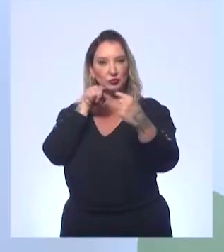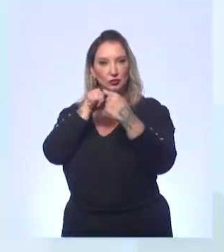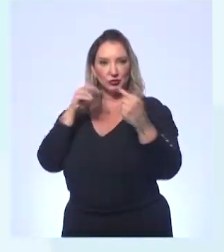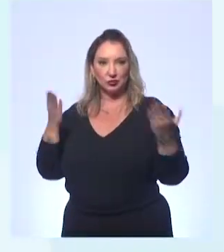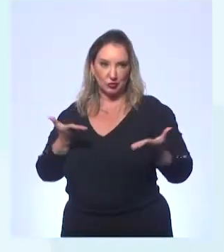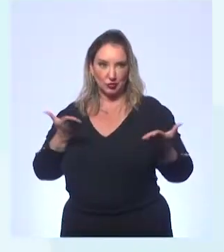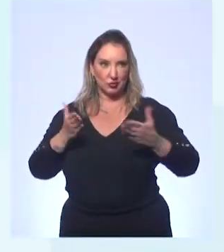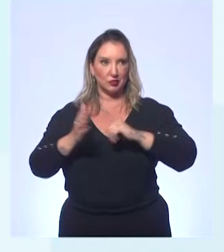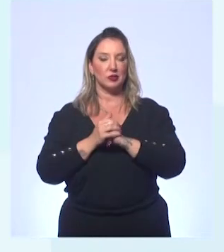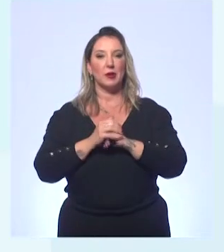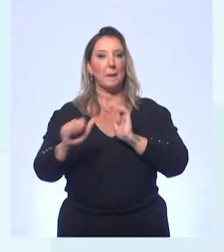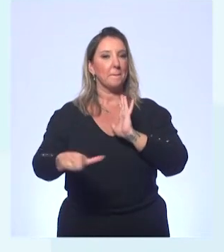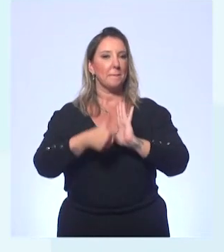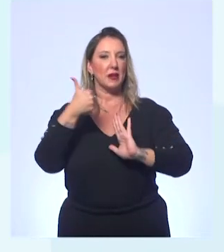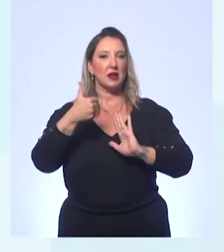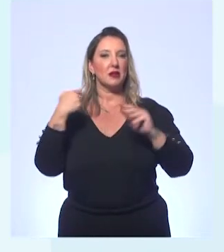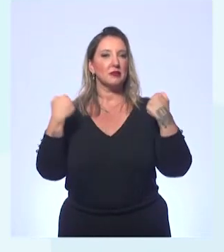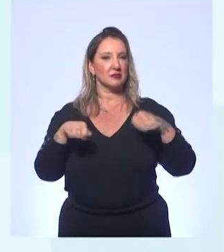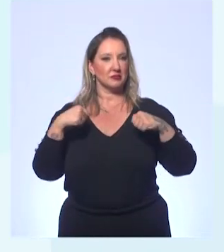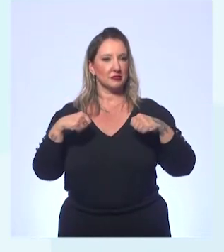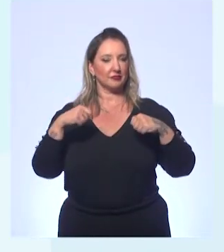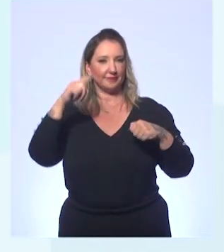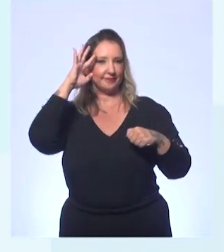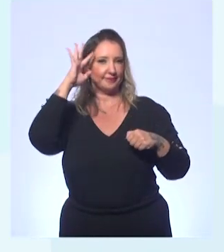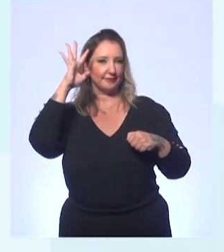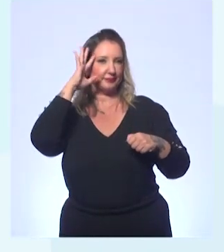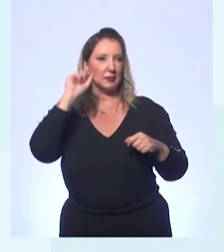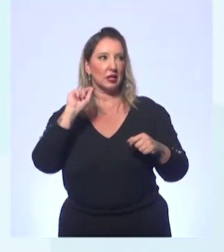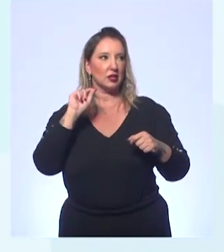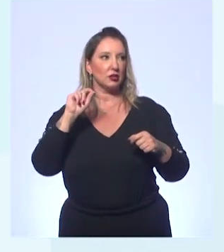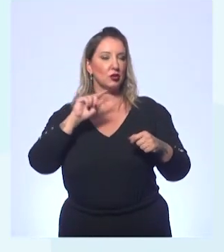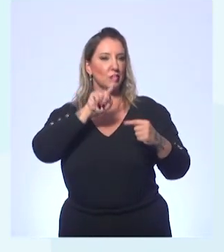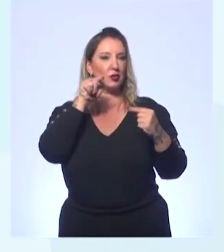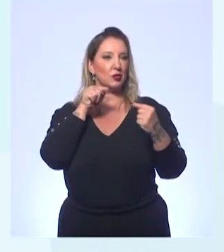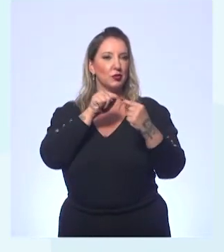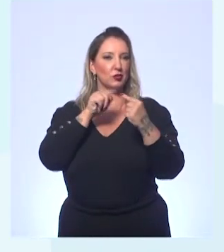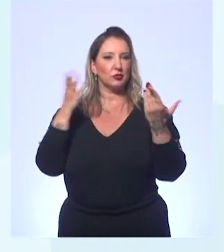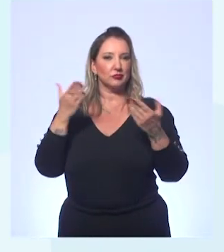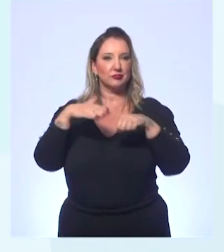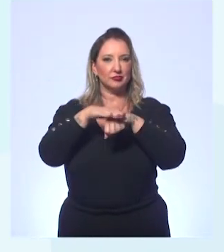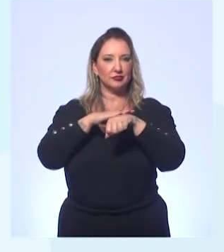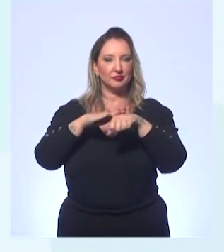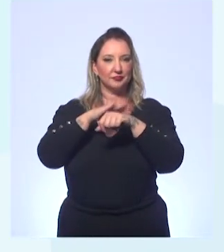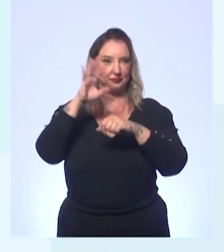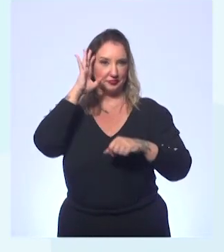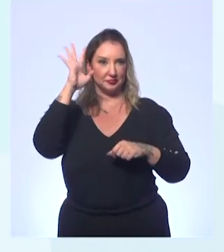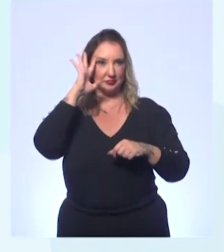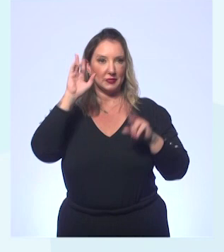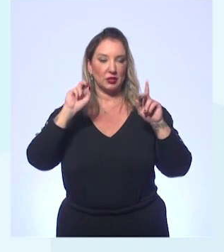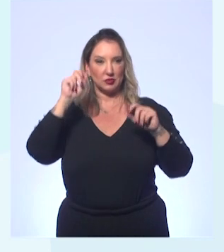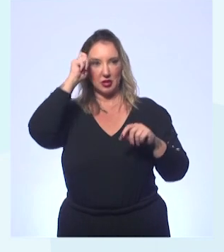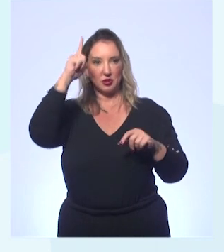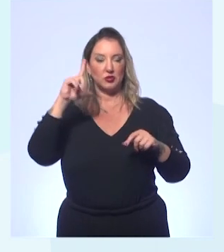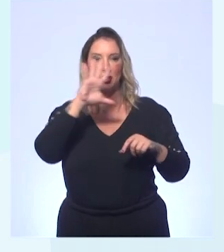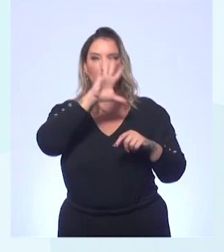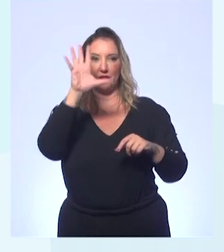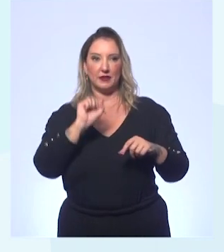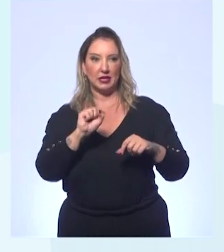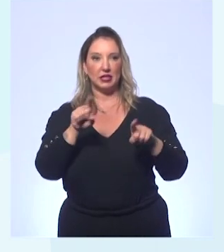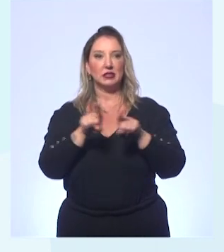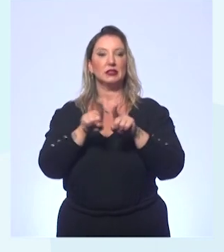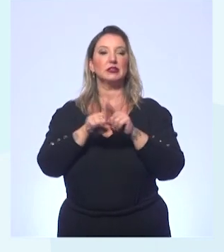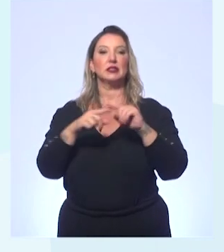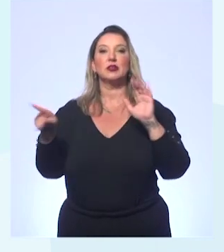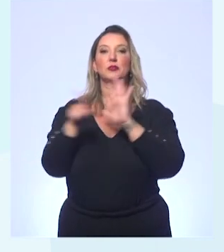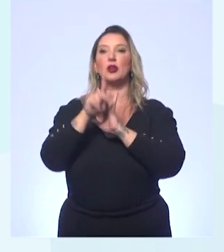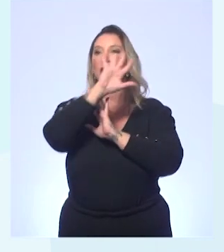hoje. Primeiro, nós precisamos pensar que hoje o objetivo é dialogar e refletir sobre a cultura africana, tanto na